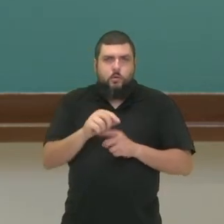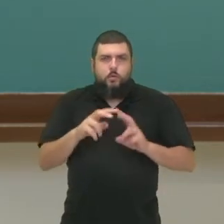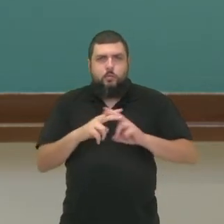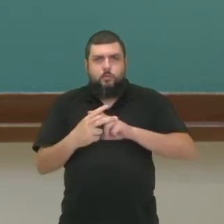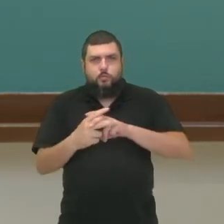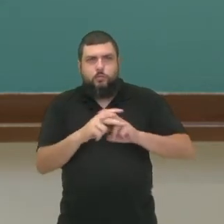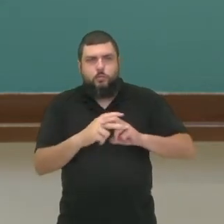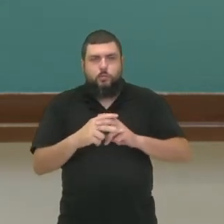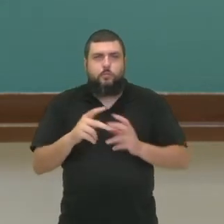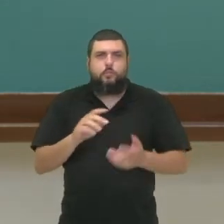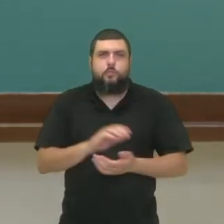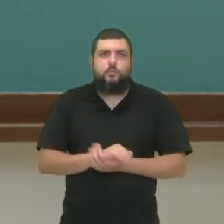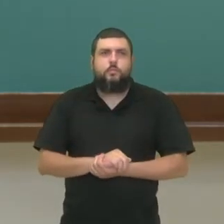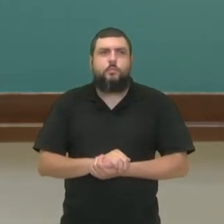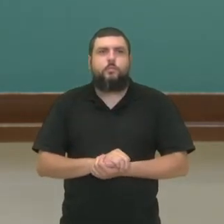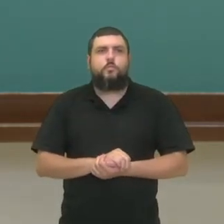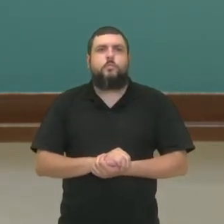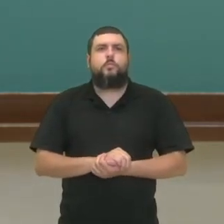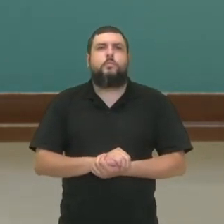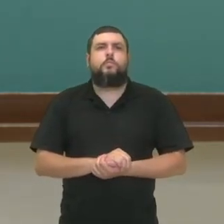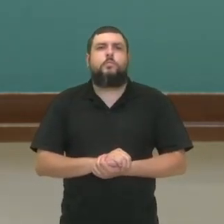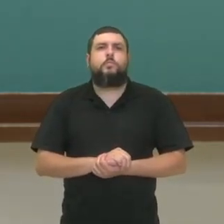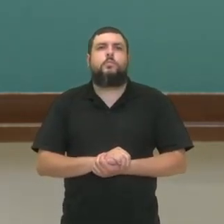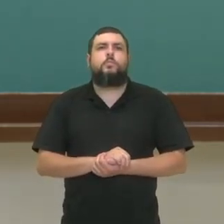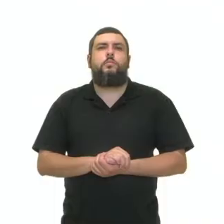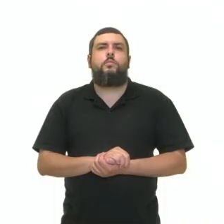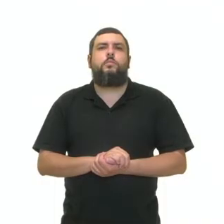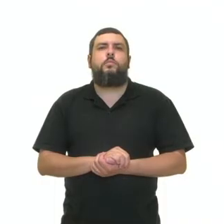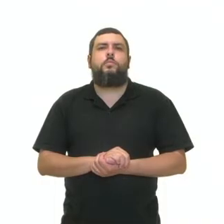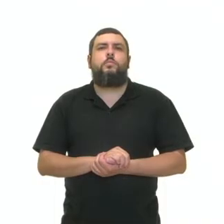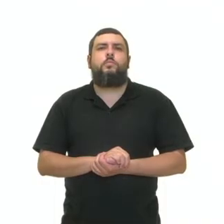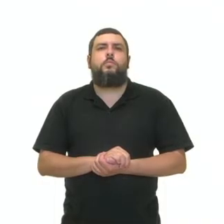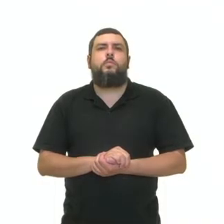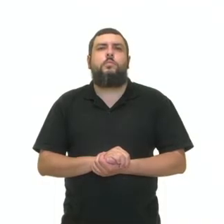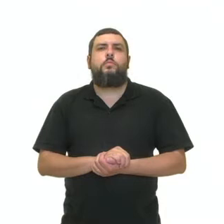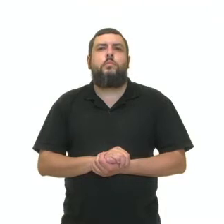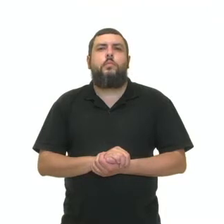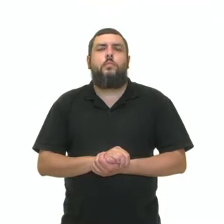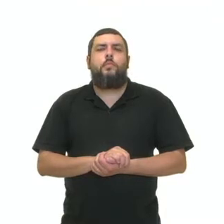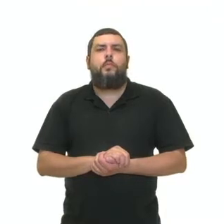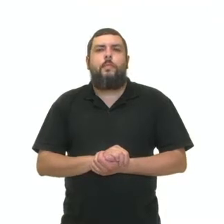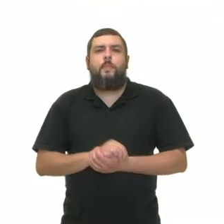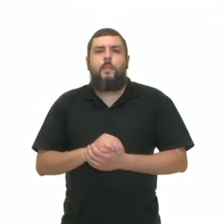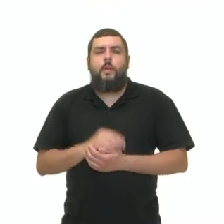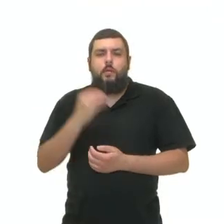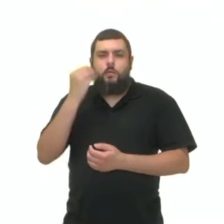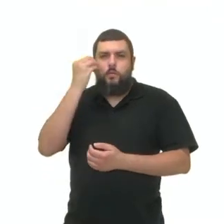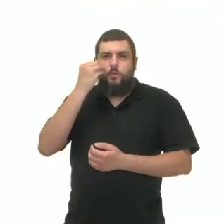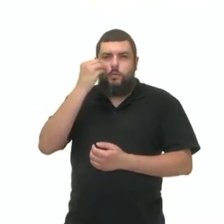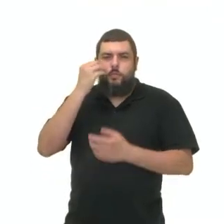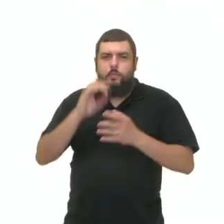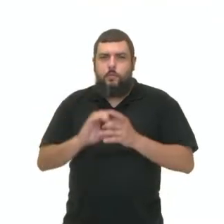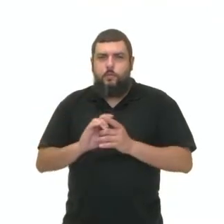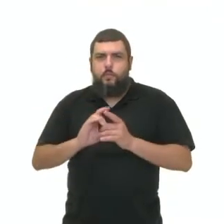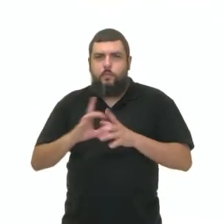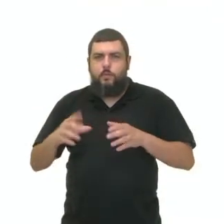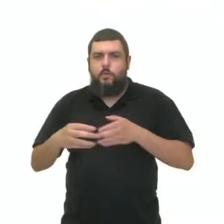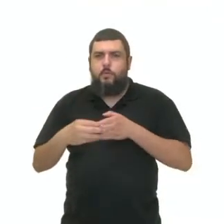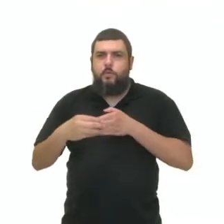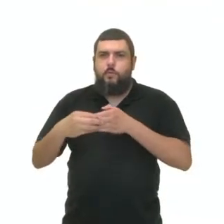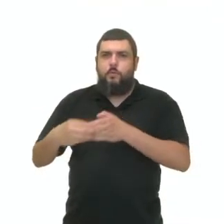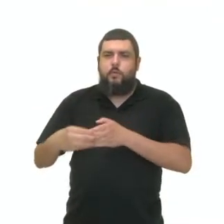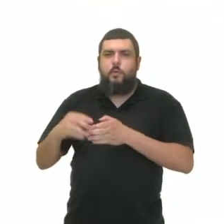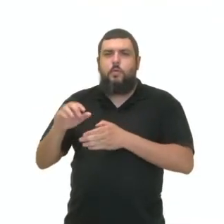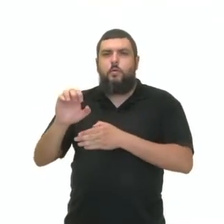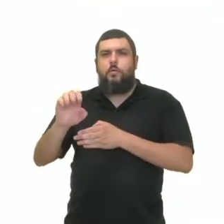também aconteciam as lutas de gladiadores. Em busca de liberdade, dezenas de escravizados, liderada por Espartaco, iniciaram em 73 a.C.